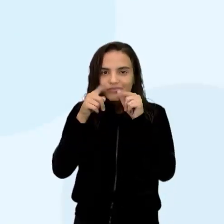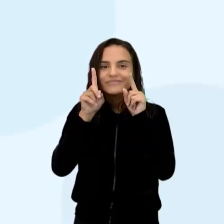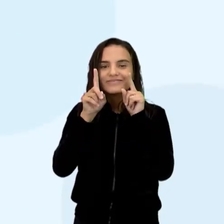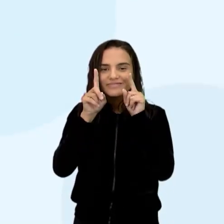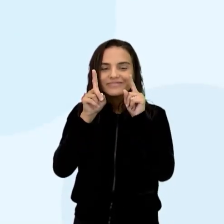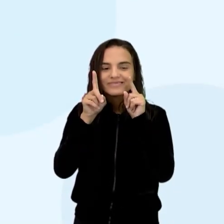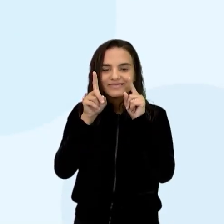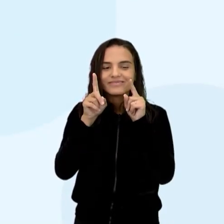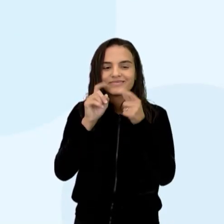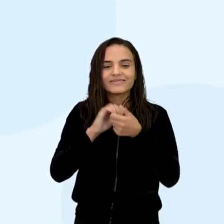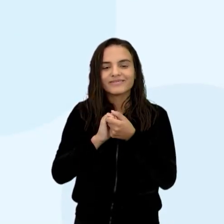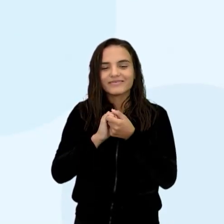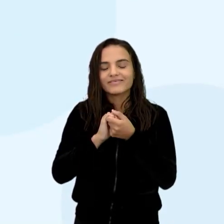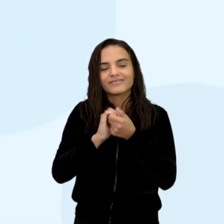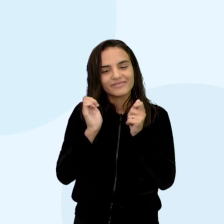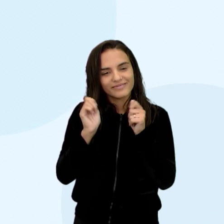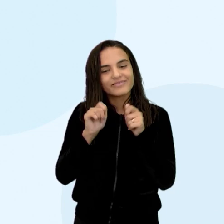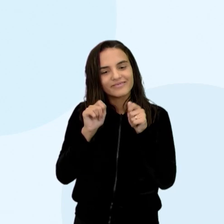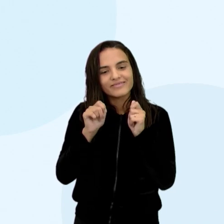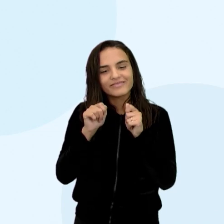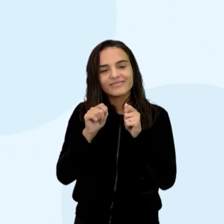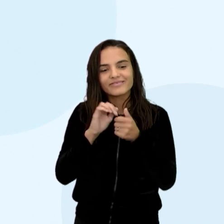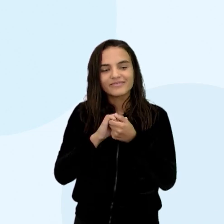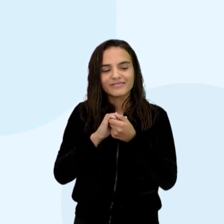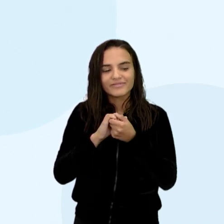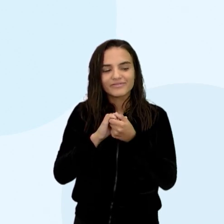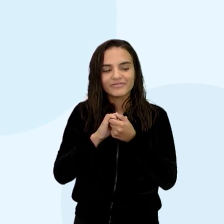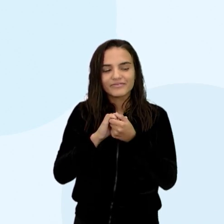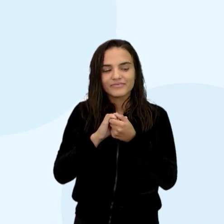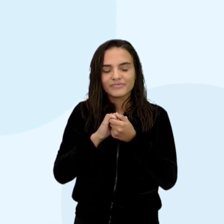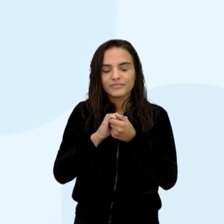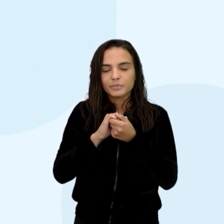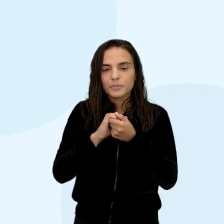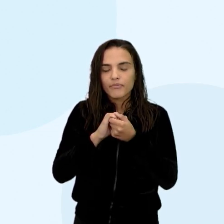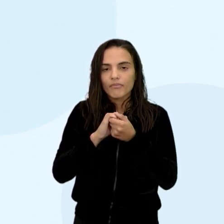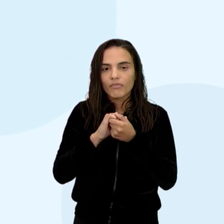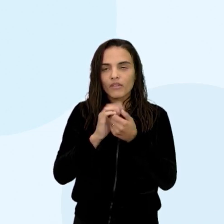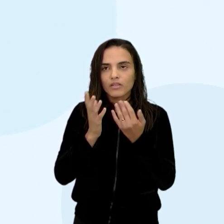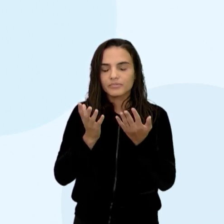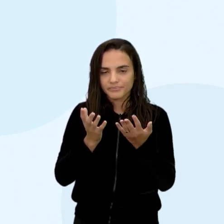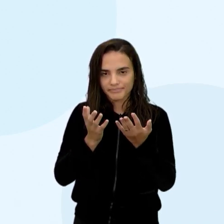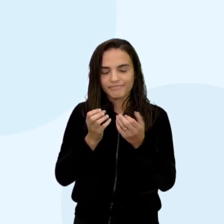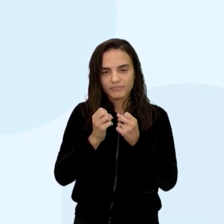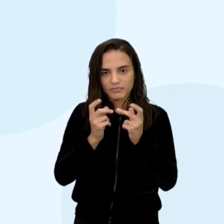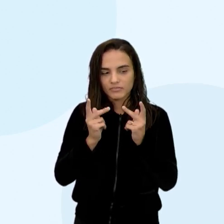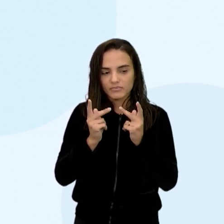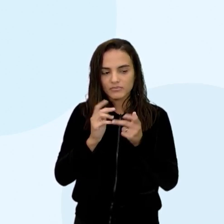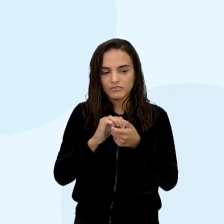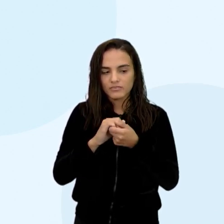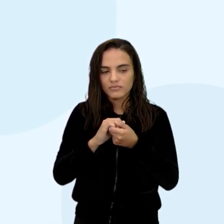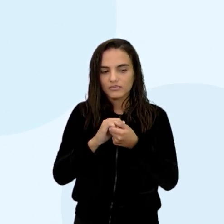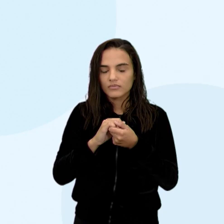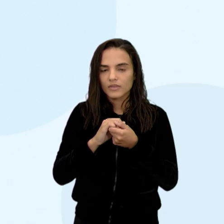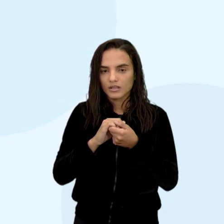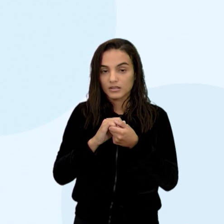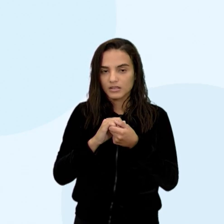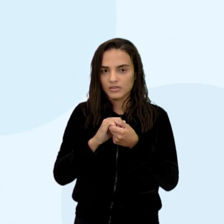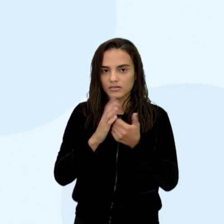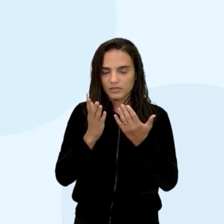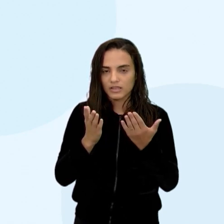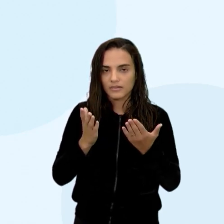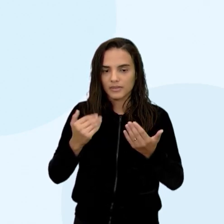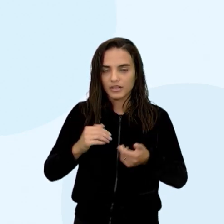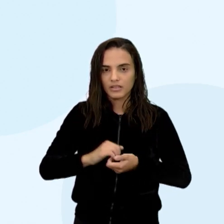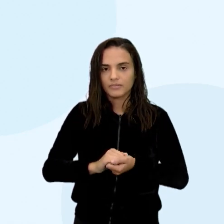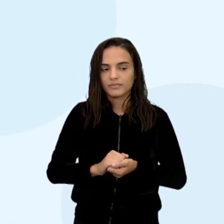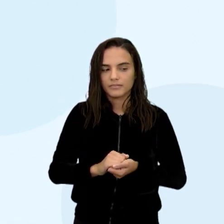faz uma caretinha assim. Aí a gente combina, então essa caretinha vai ser para o não. Tá bom? Então, a gente faz alguns combinados para a